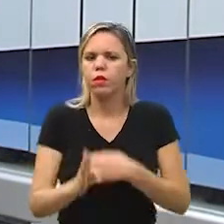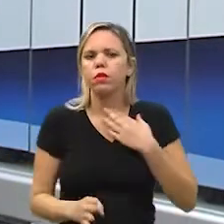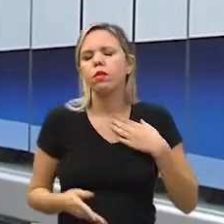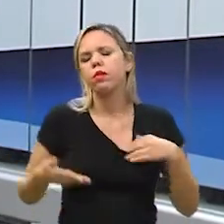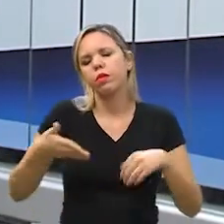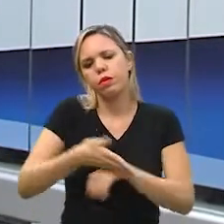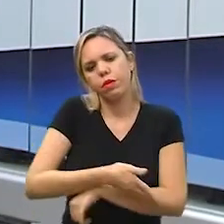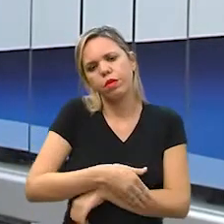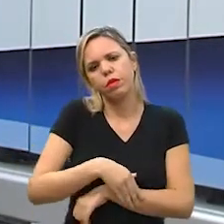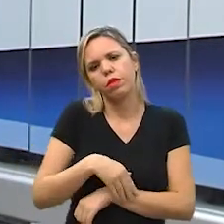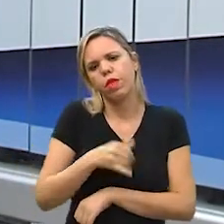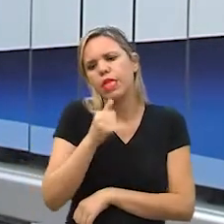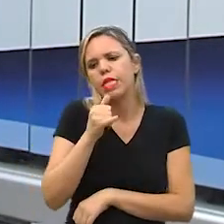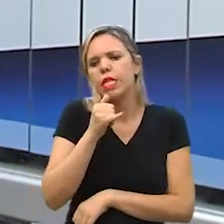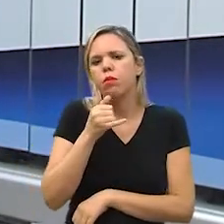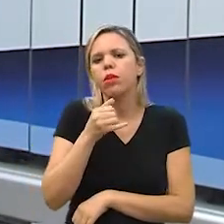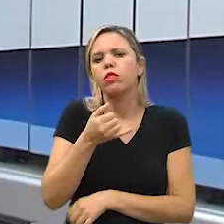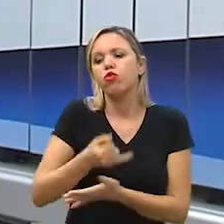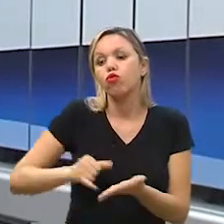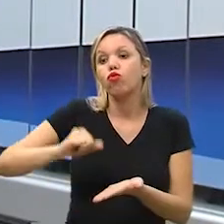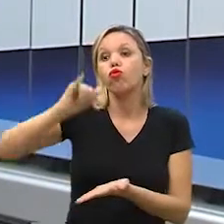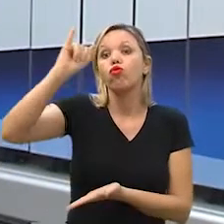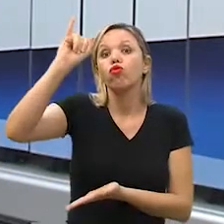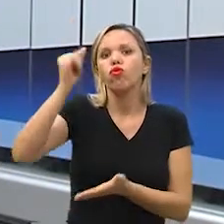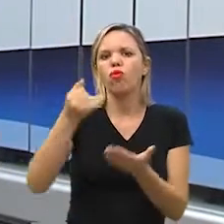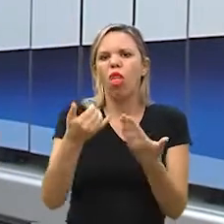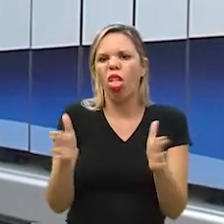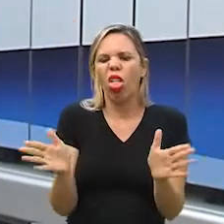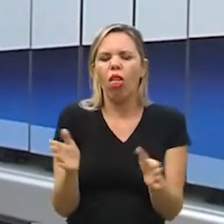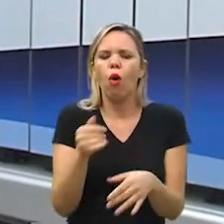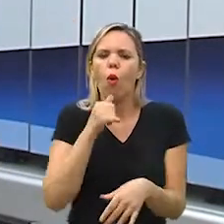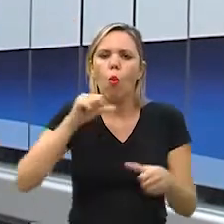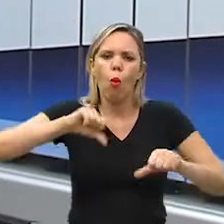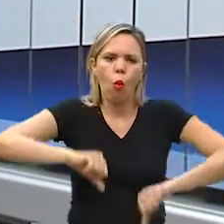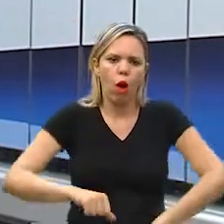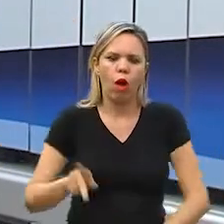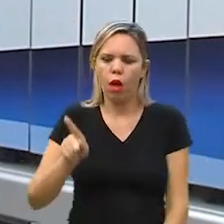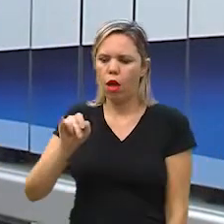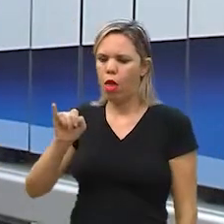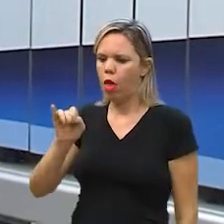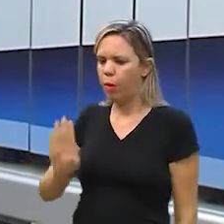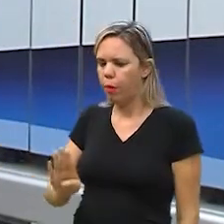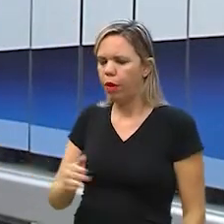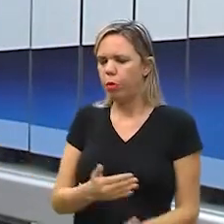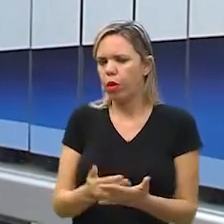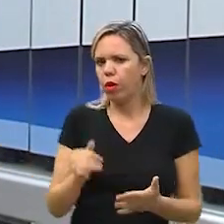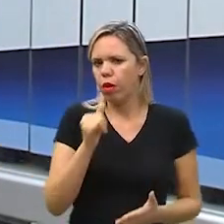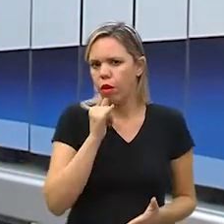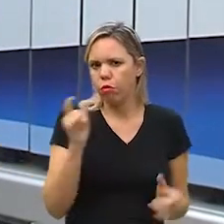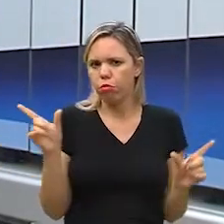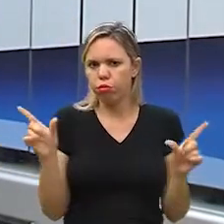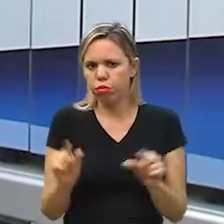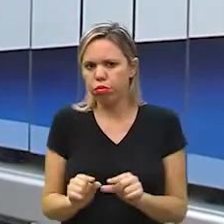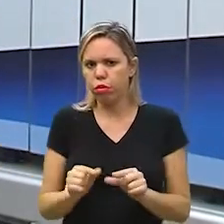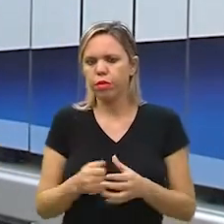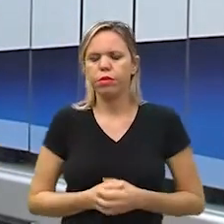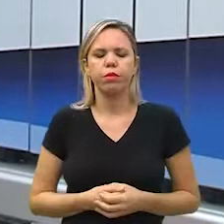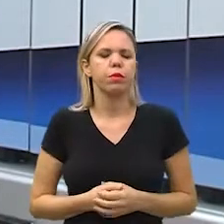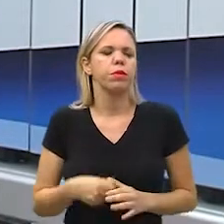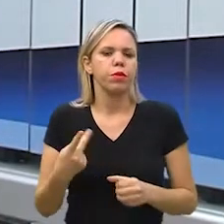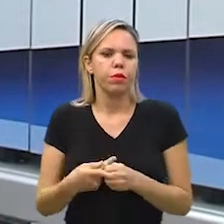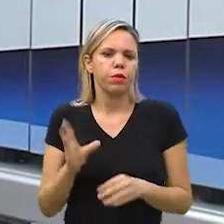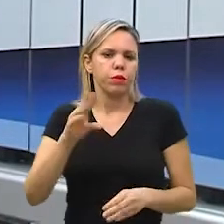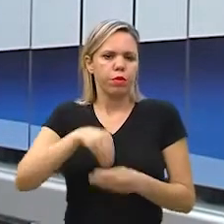então, por exemplo, se a inflação começa a fugir do controle, se o PIB ele começa a cair, o